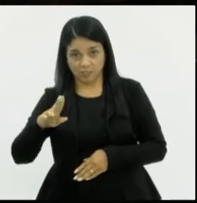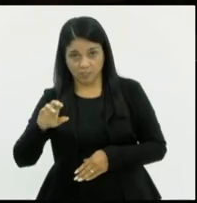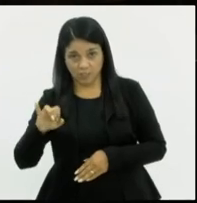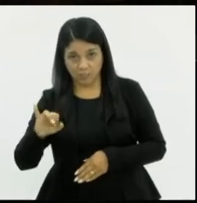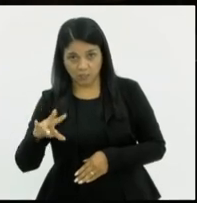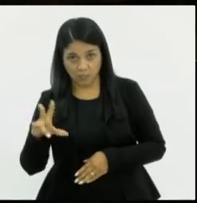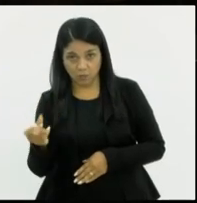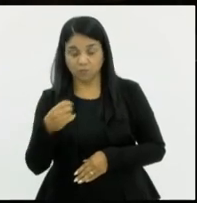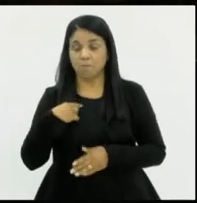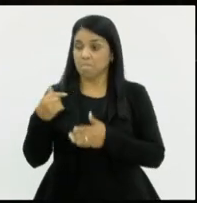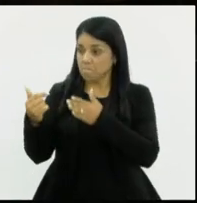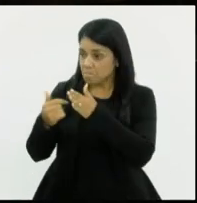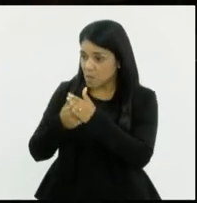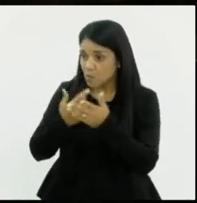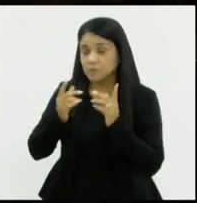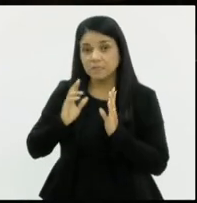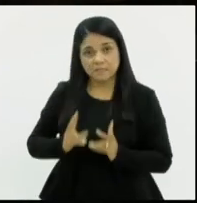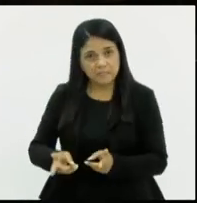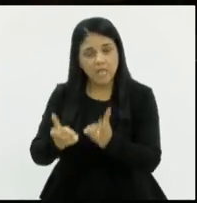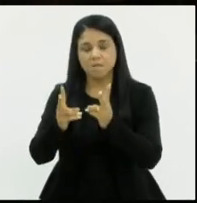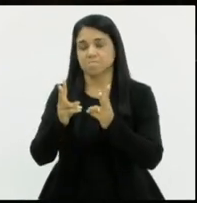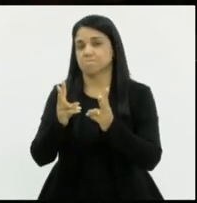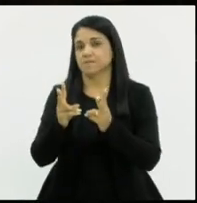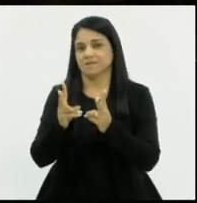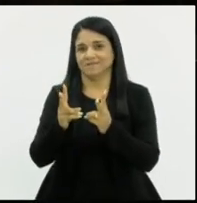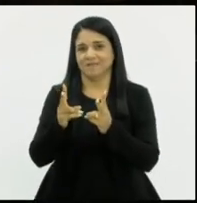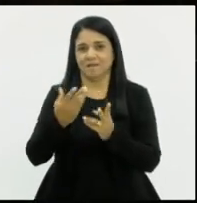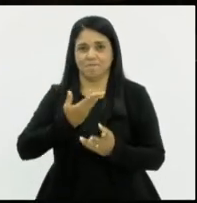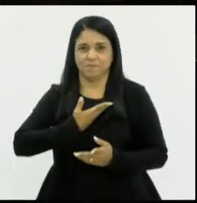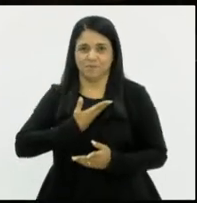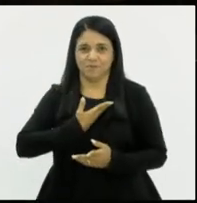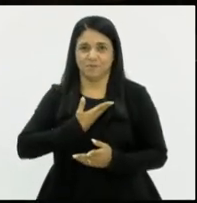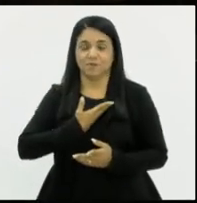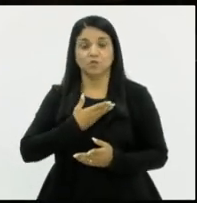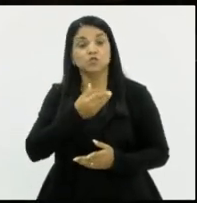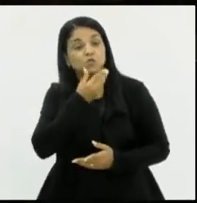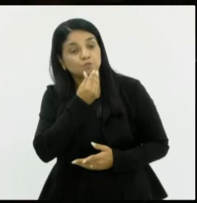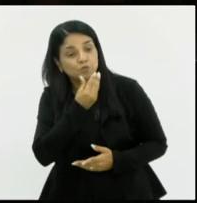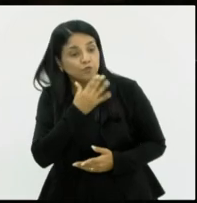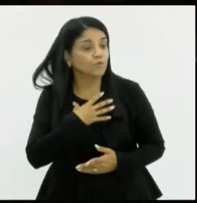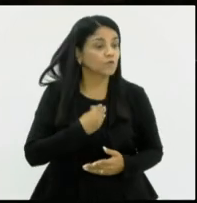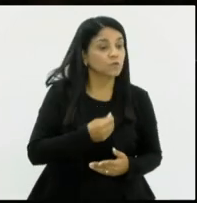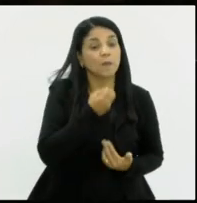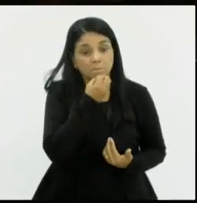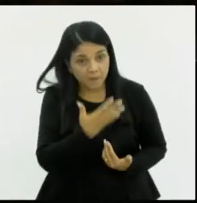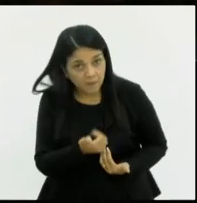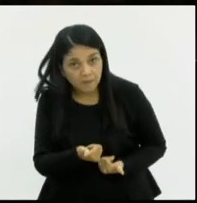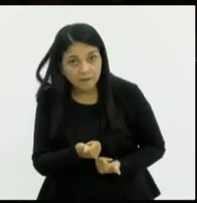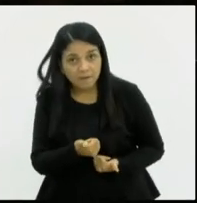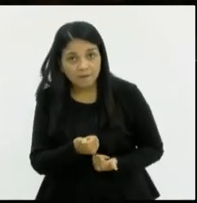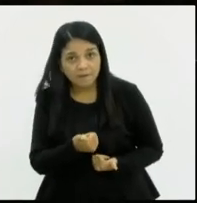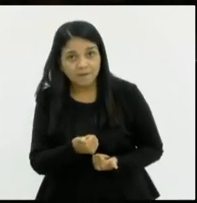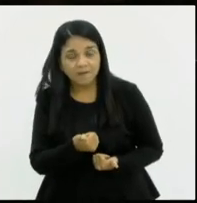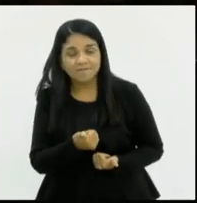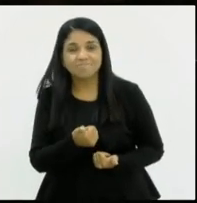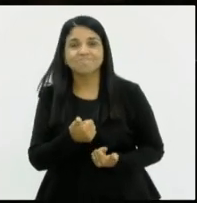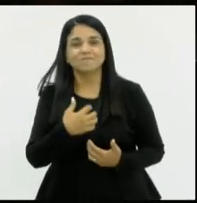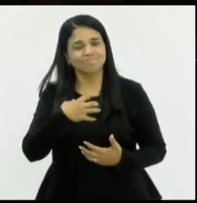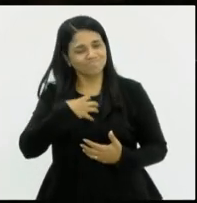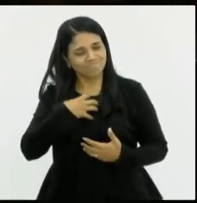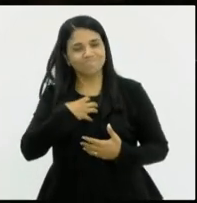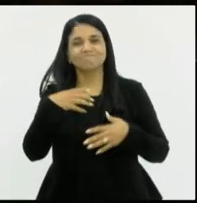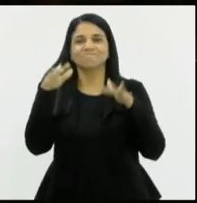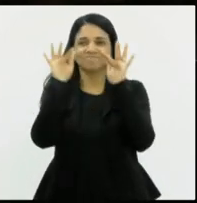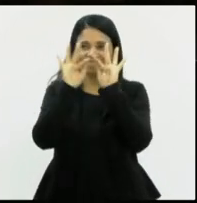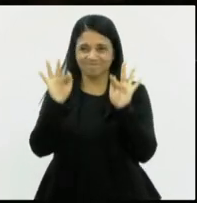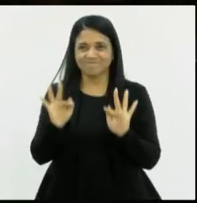que meu amigo Chiquinho faz. E os meninos, como estão? Então, isso me deixa muito feliz.